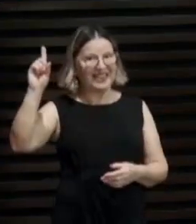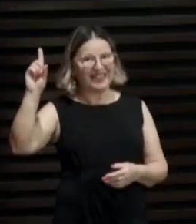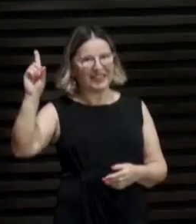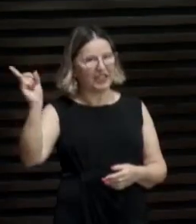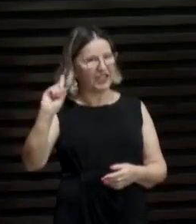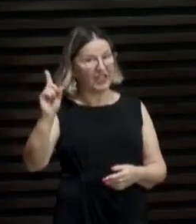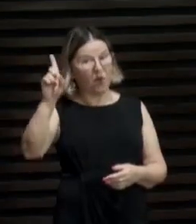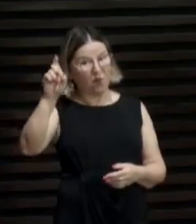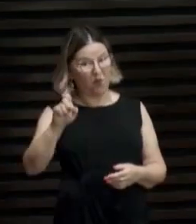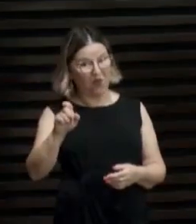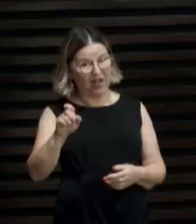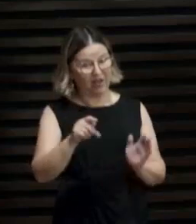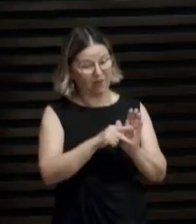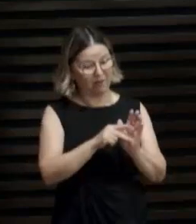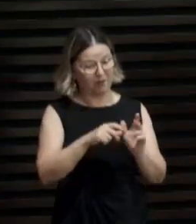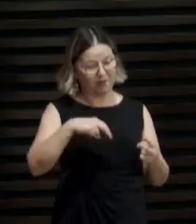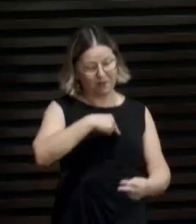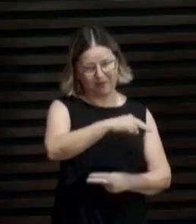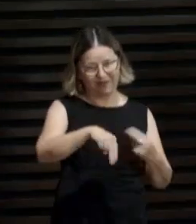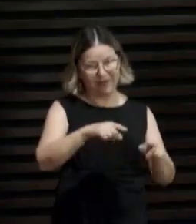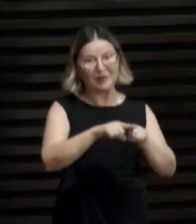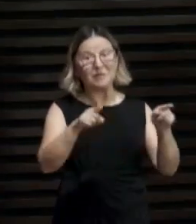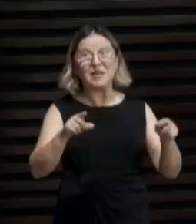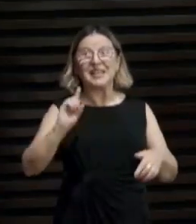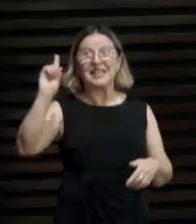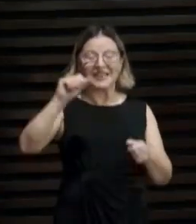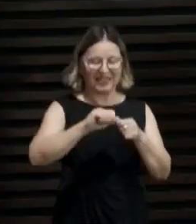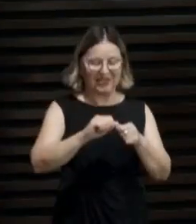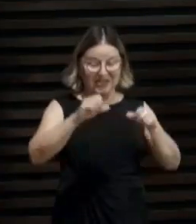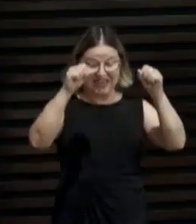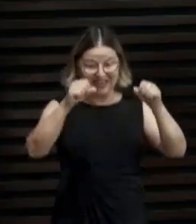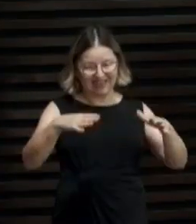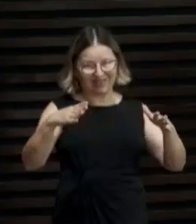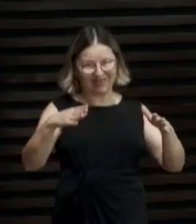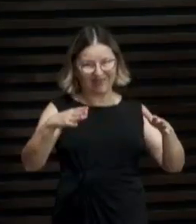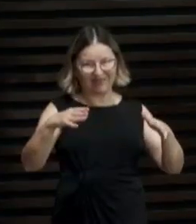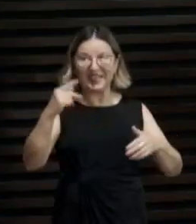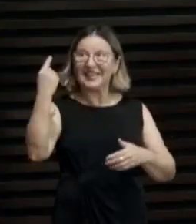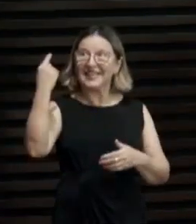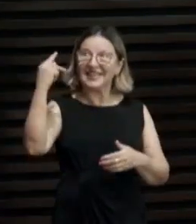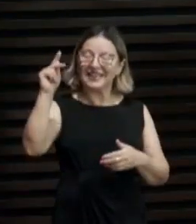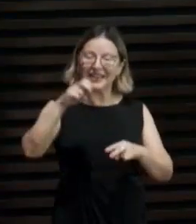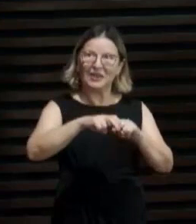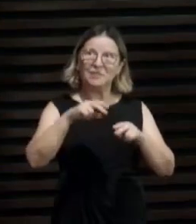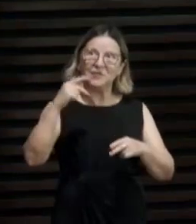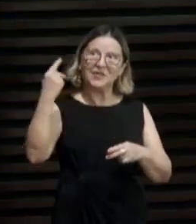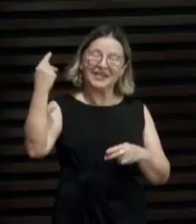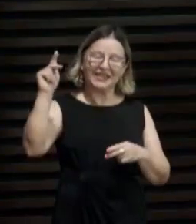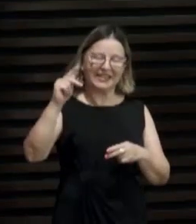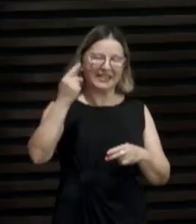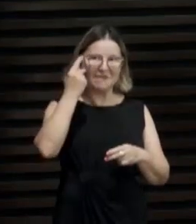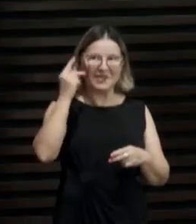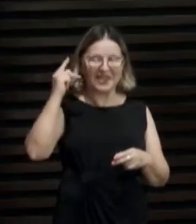o universo, ele é o Criador do universo. Dele, por ele e para ele são todas as coisas, como